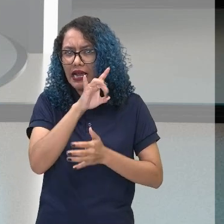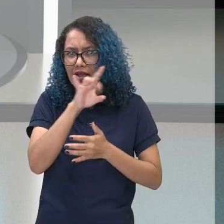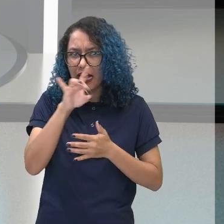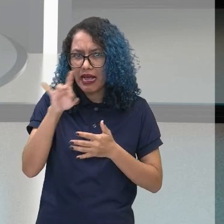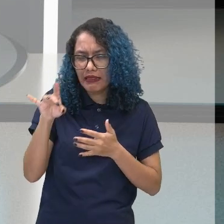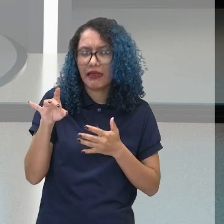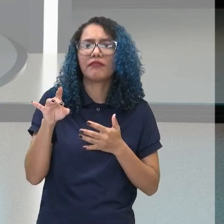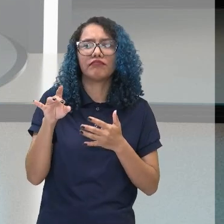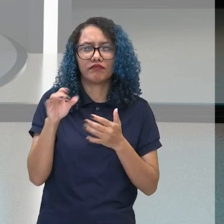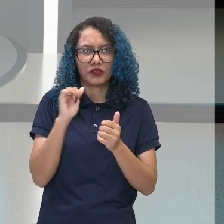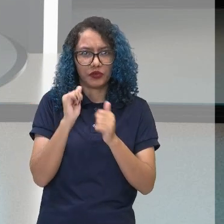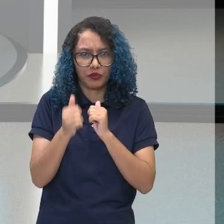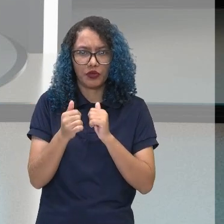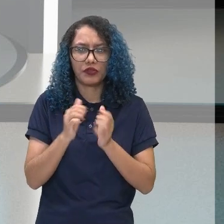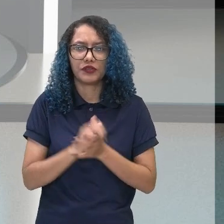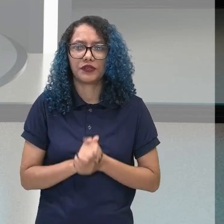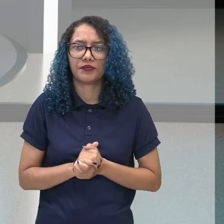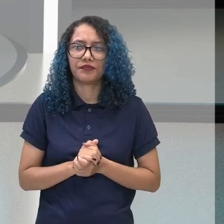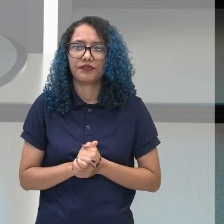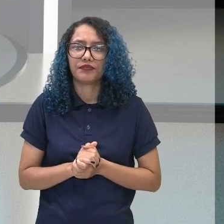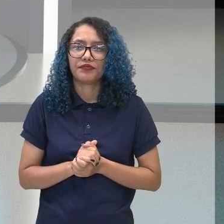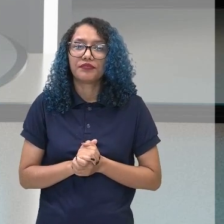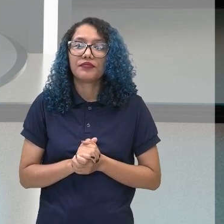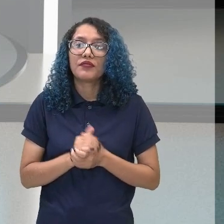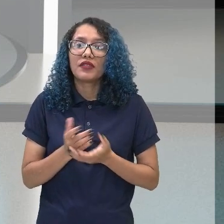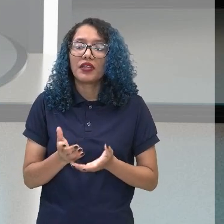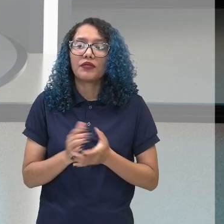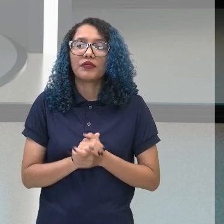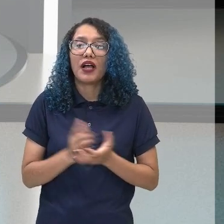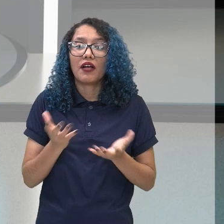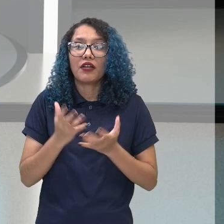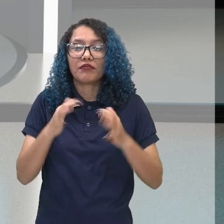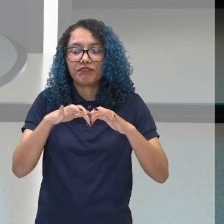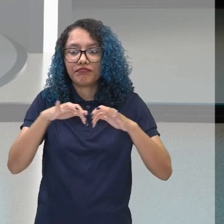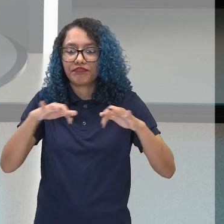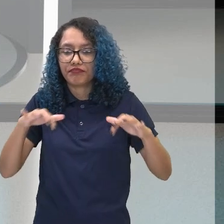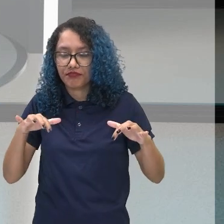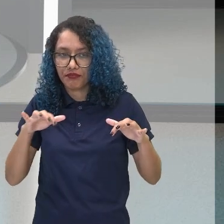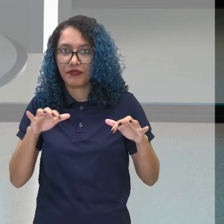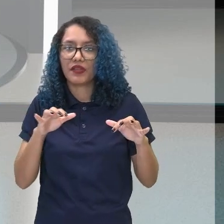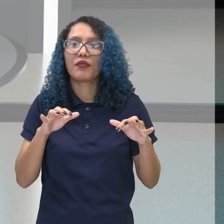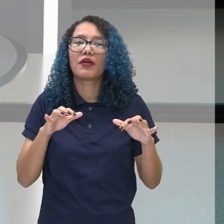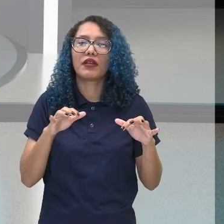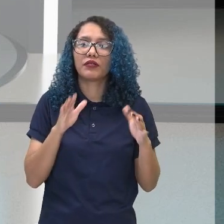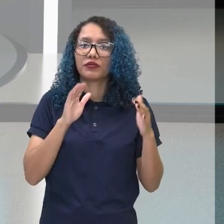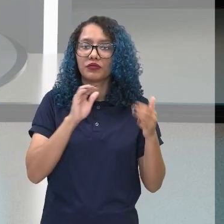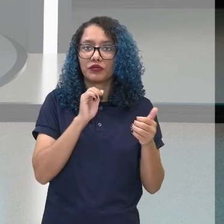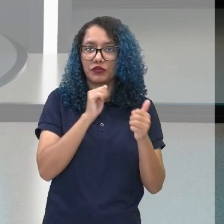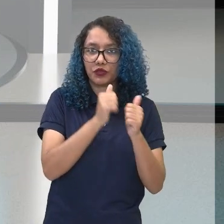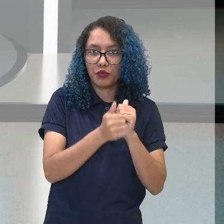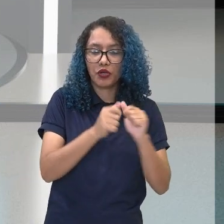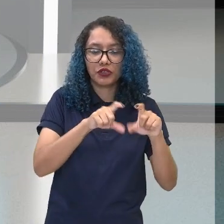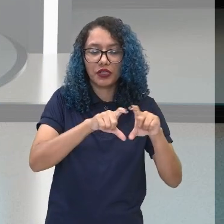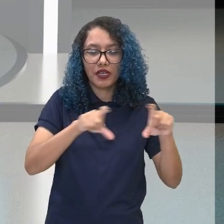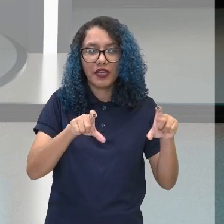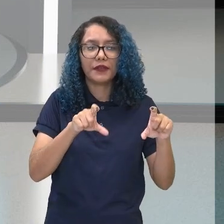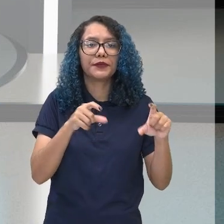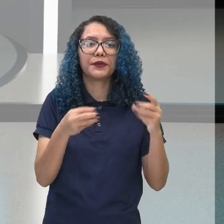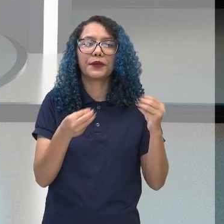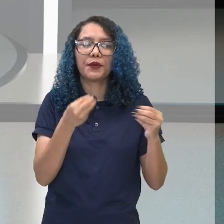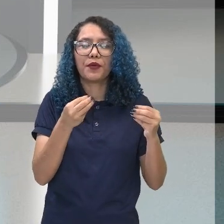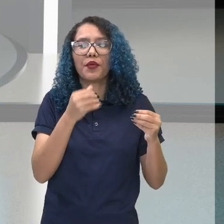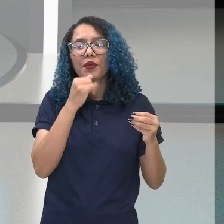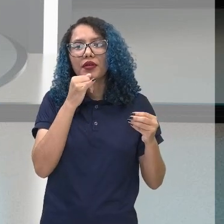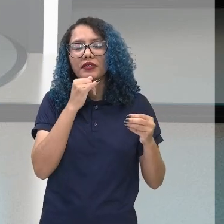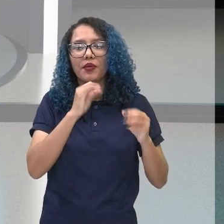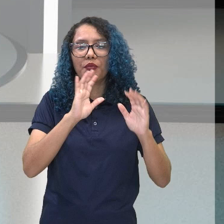separar um pouco mais ali o rede e parede, eu trouxe o conceito só dos esportes de rede, olha só. Eles vão incluir modalidades ali como o vôlei,